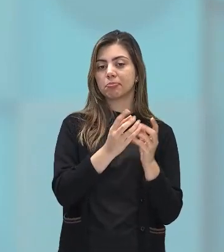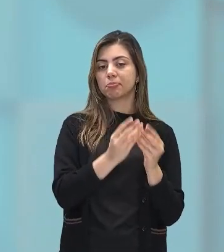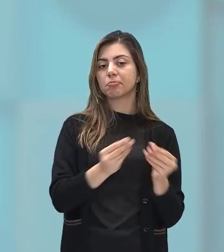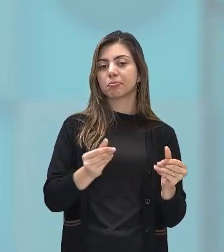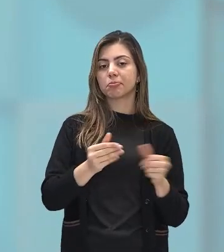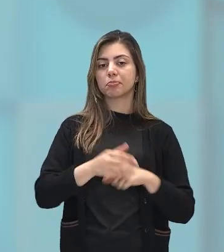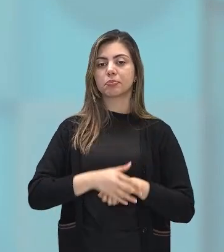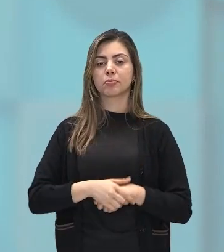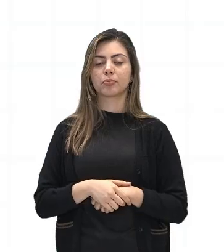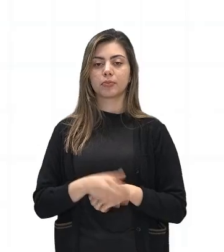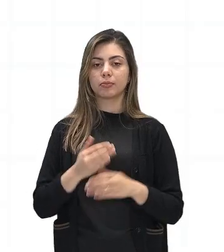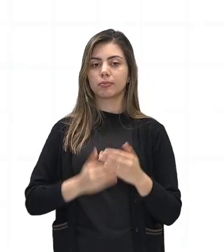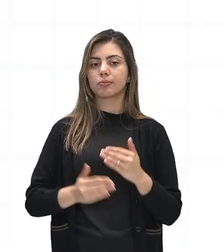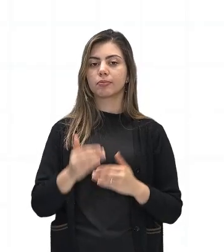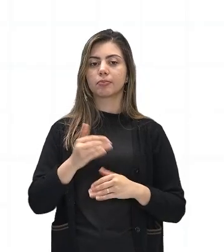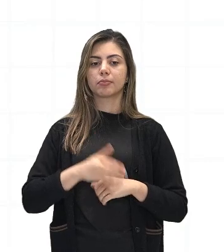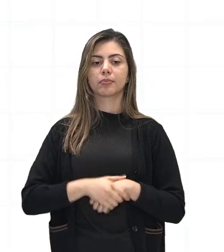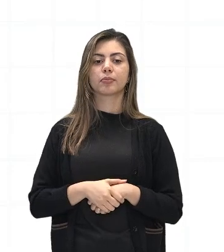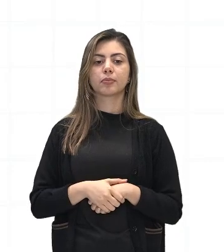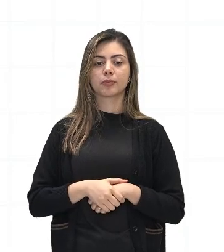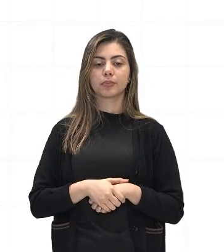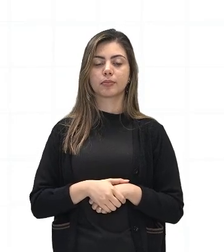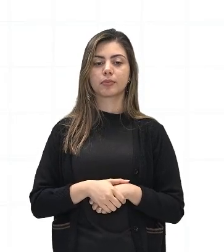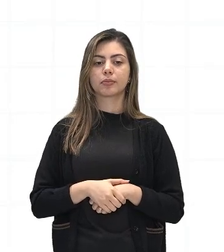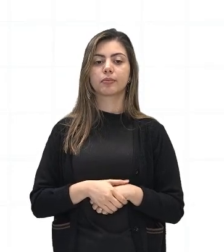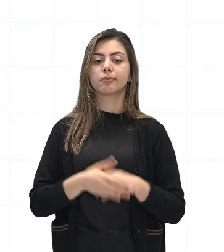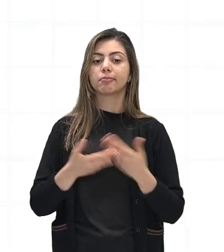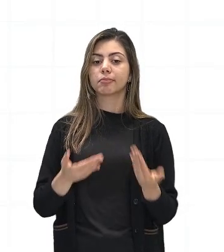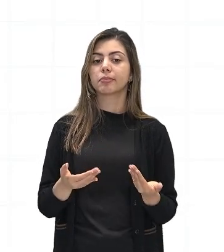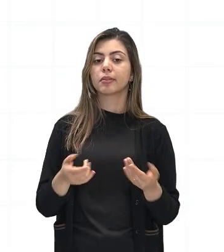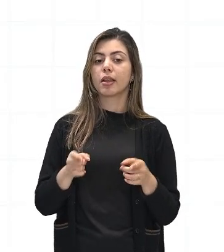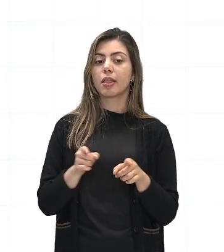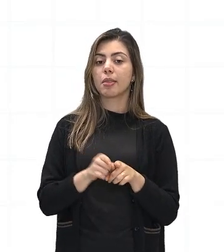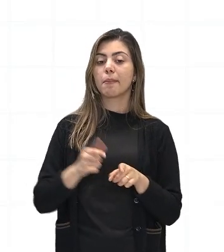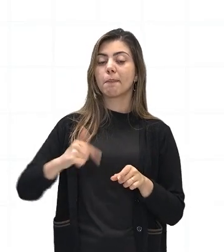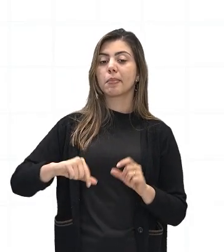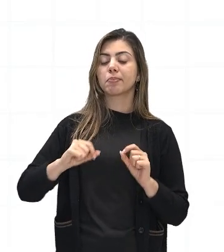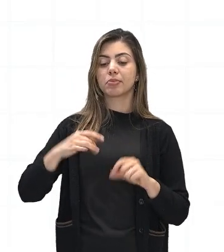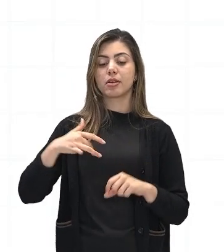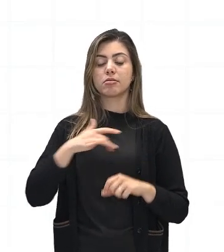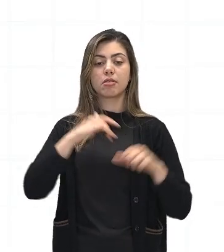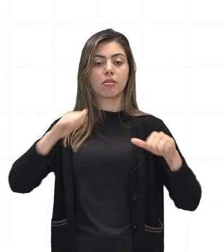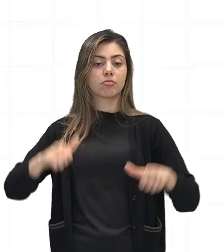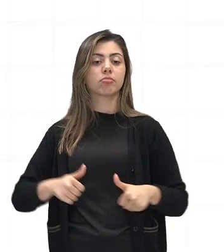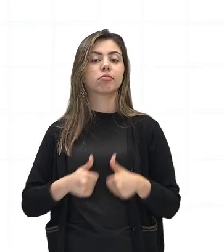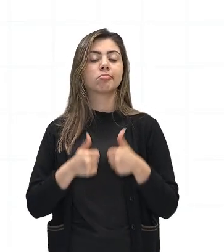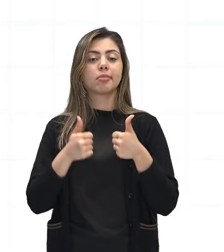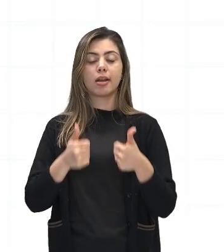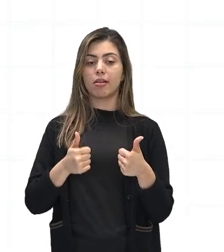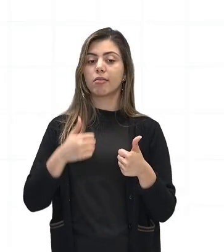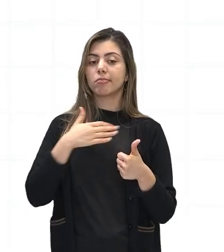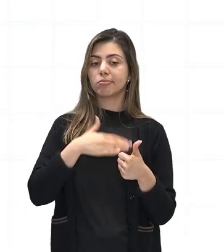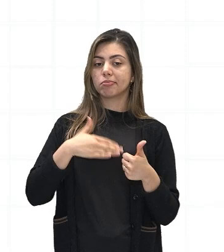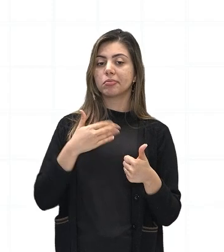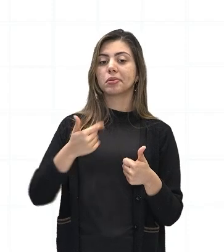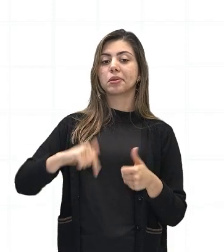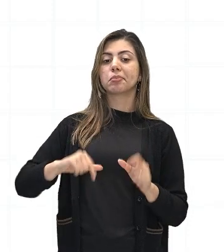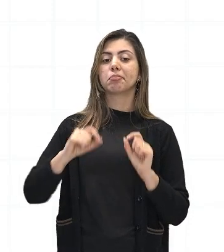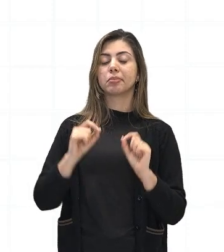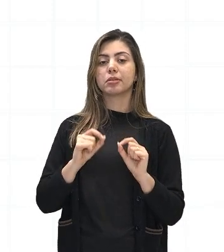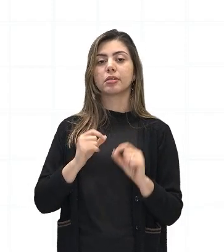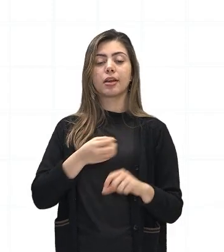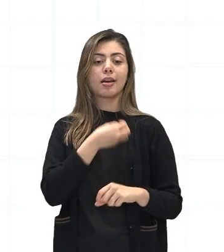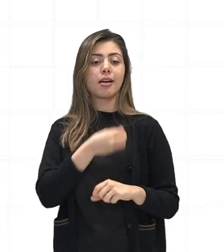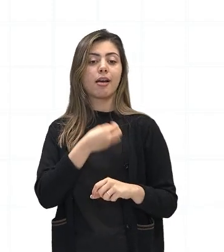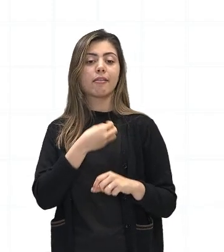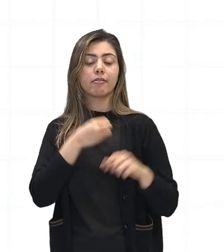lá, continuando, melhora também a saúde e o bem-estar do paciente e melhora, como